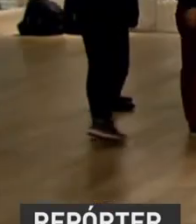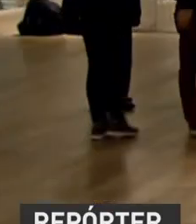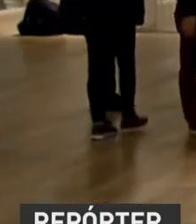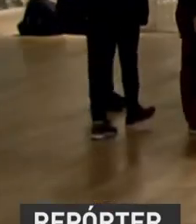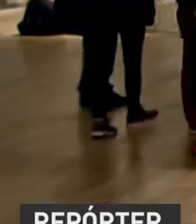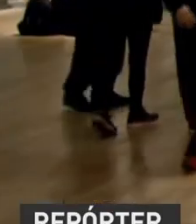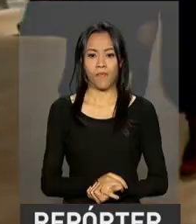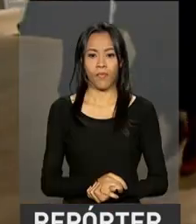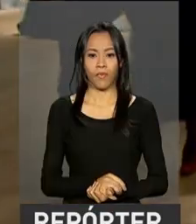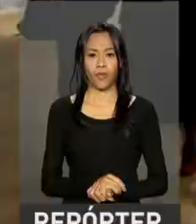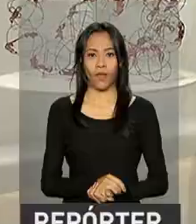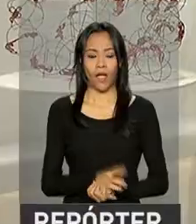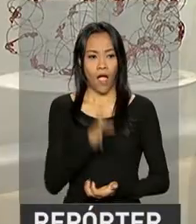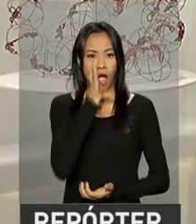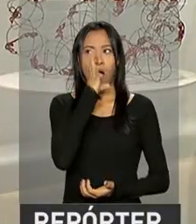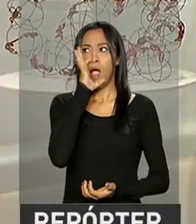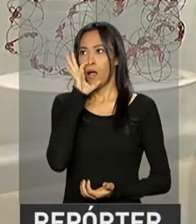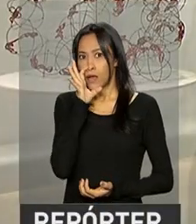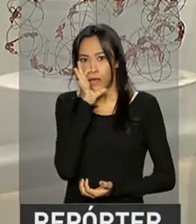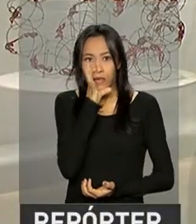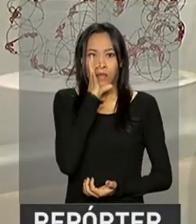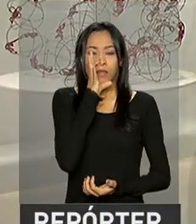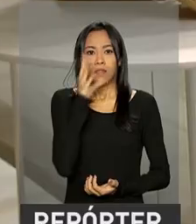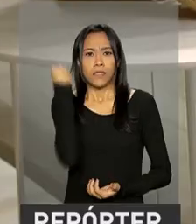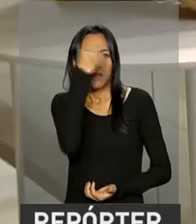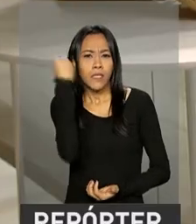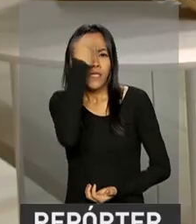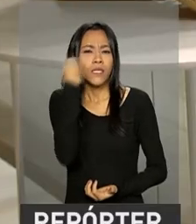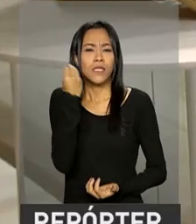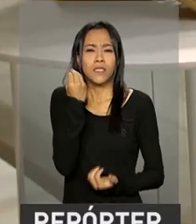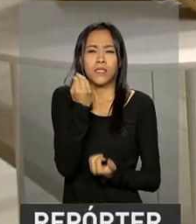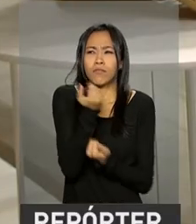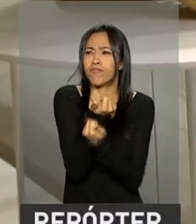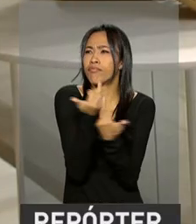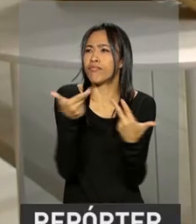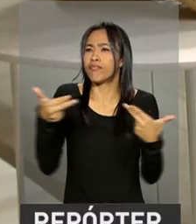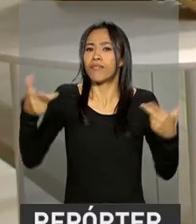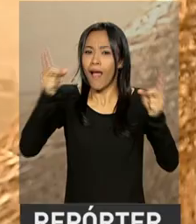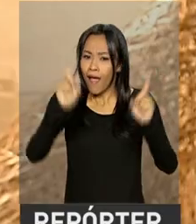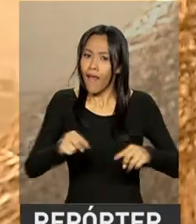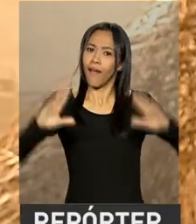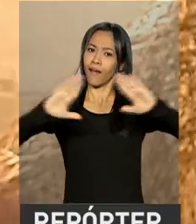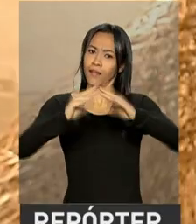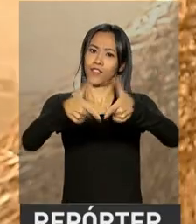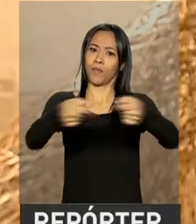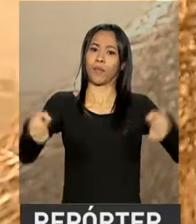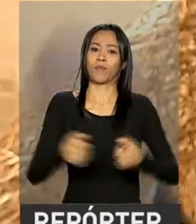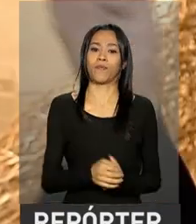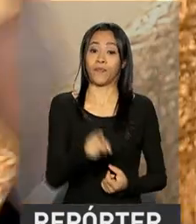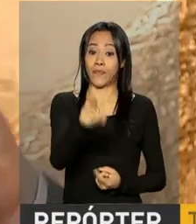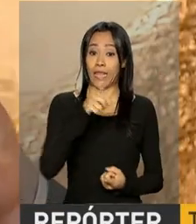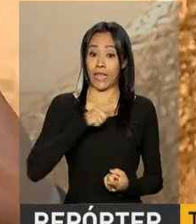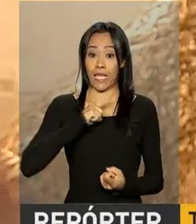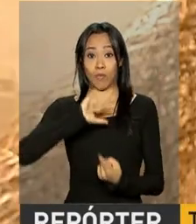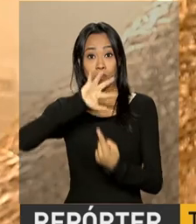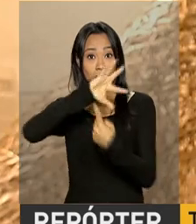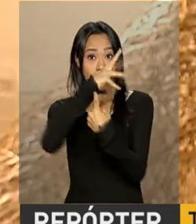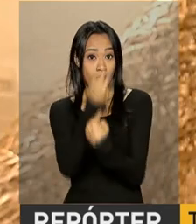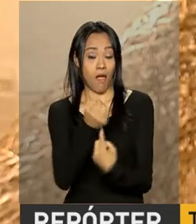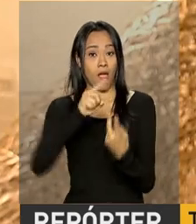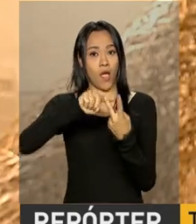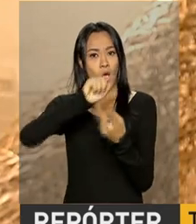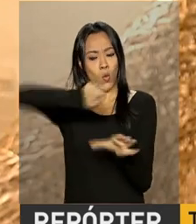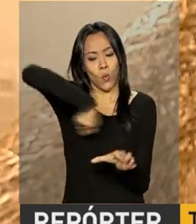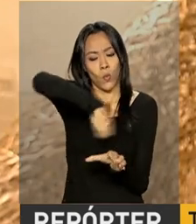Espaço de contemplação, experiências e diversão. Esta é a Japan House. Temos arte, temos culinária,